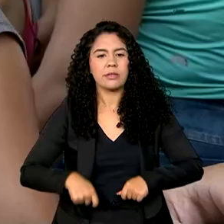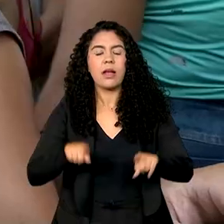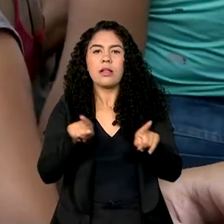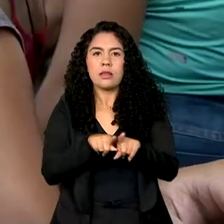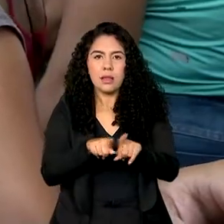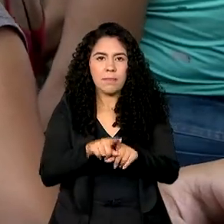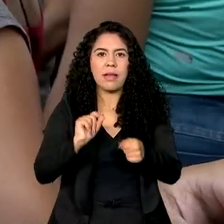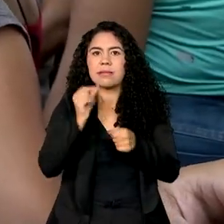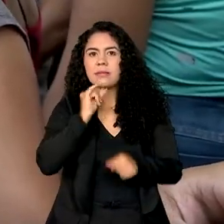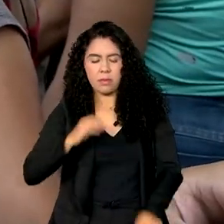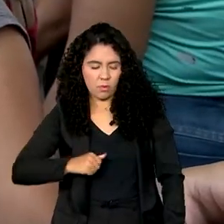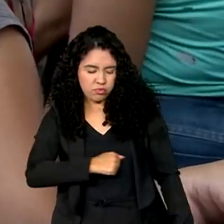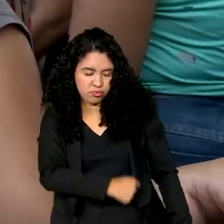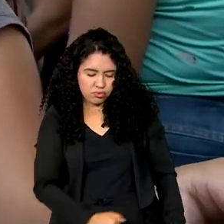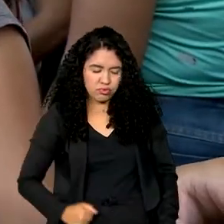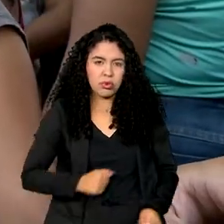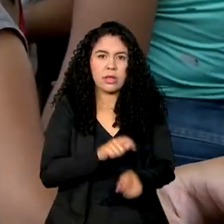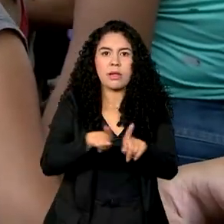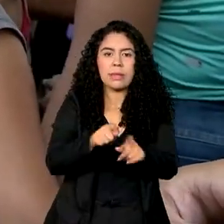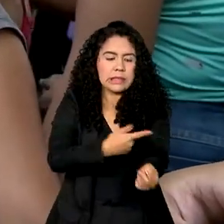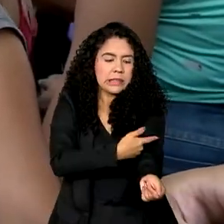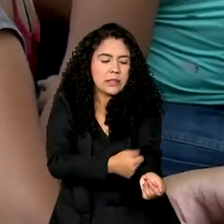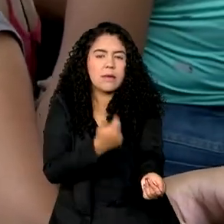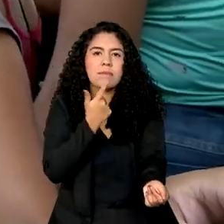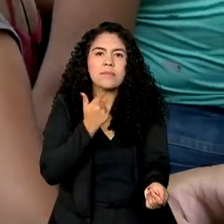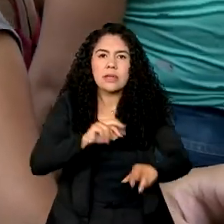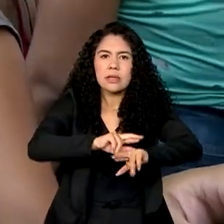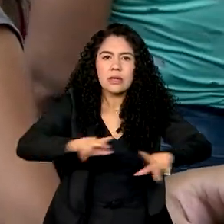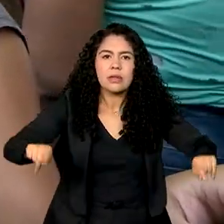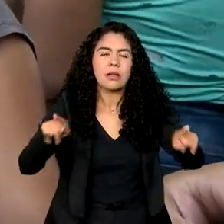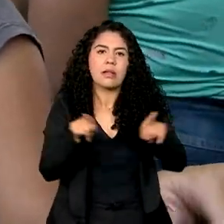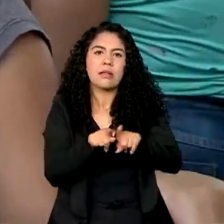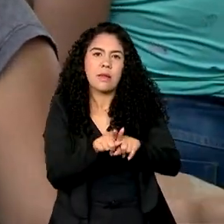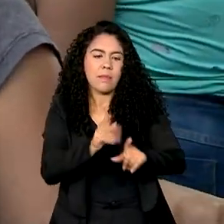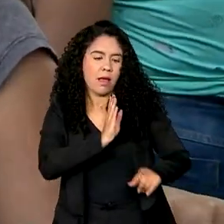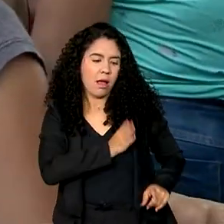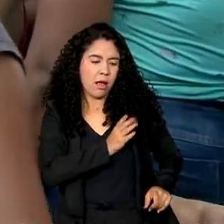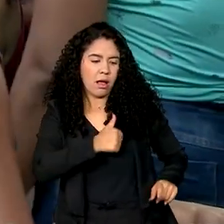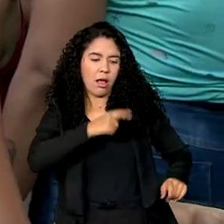de sangue, vários cardio, vários exames.